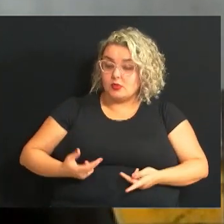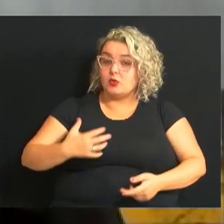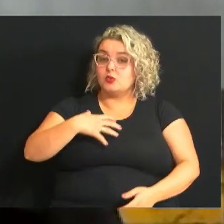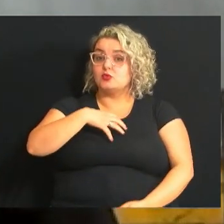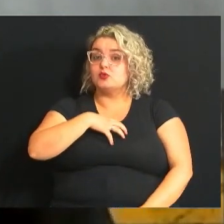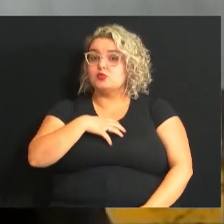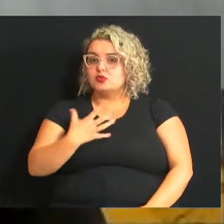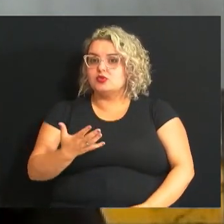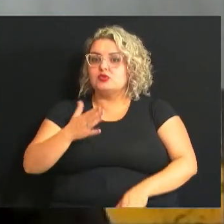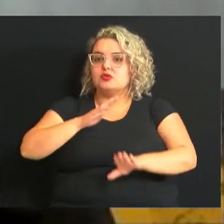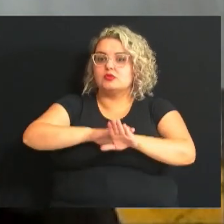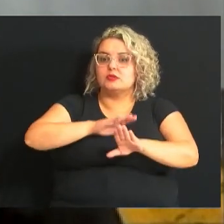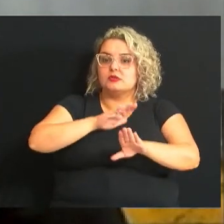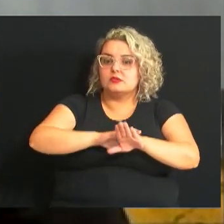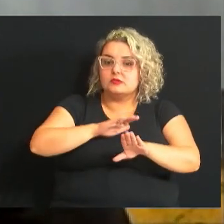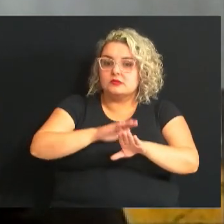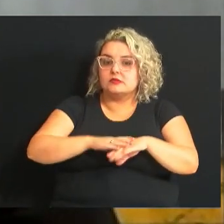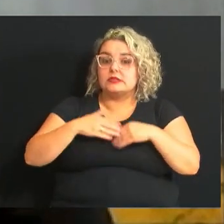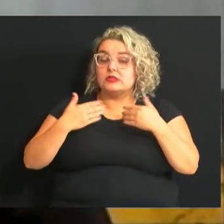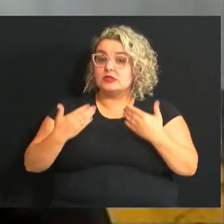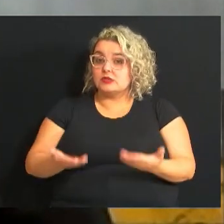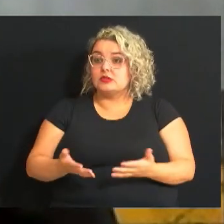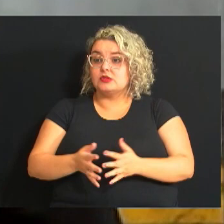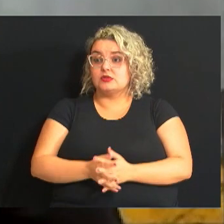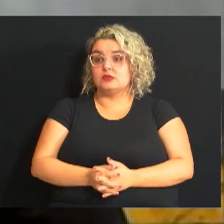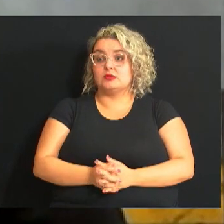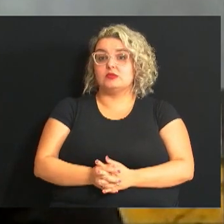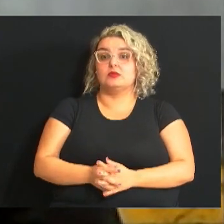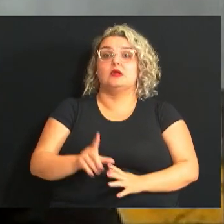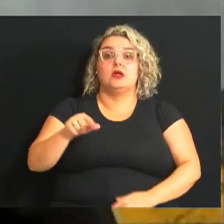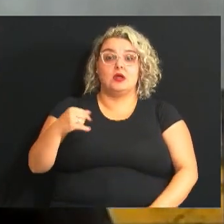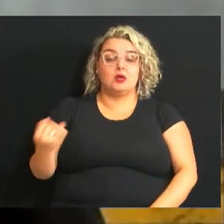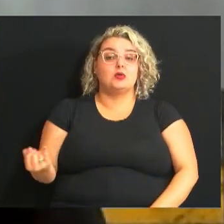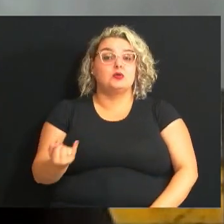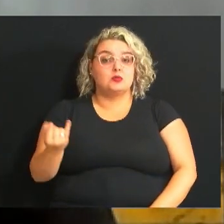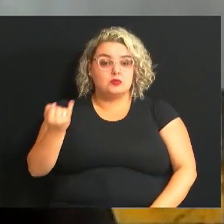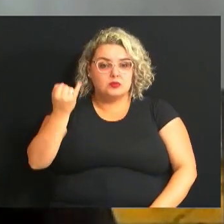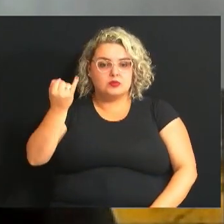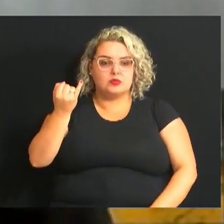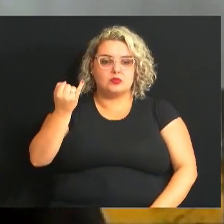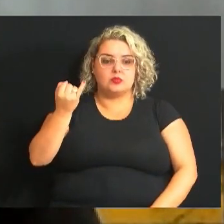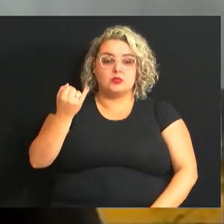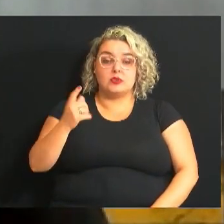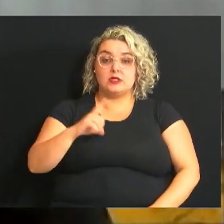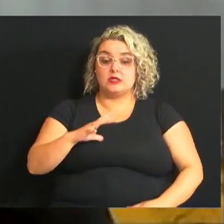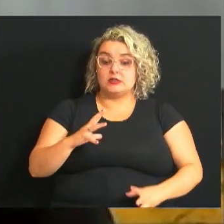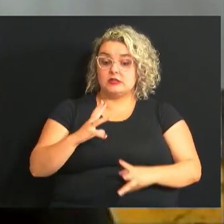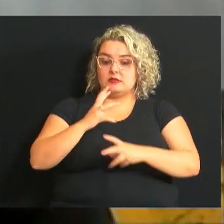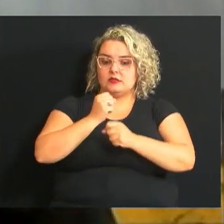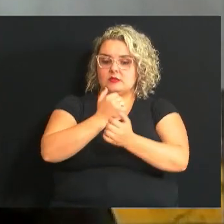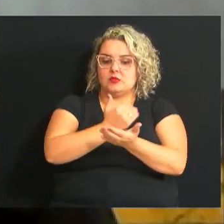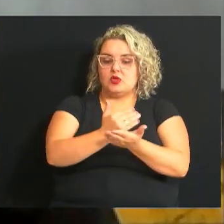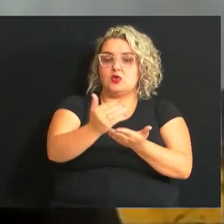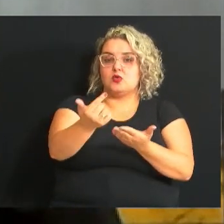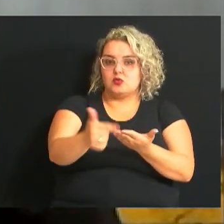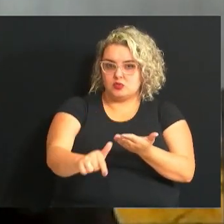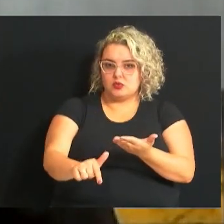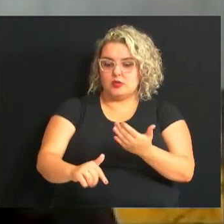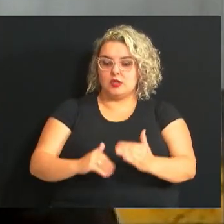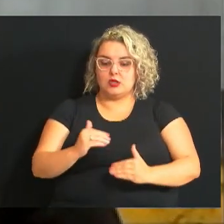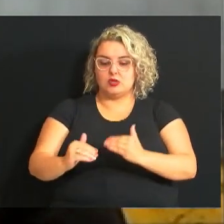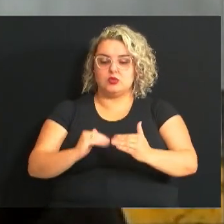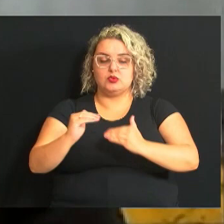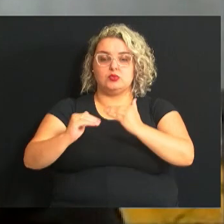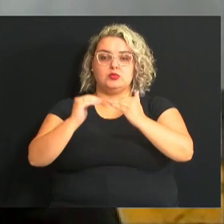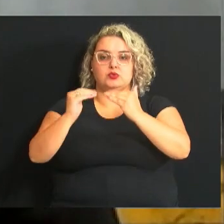reagir àquilo é fundamental, ele vai ter essa força para recomeçar, né, e construir uma